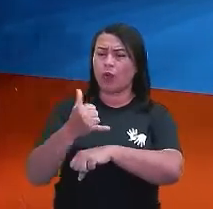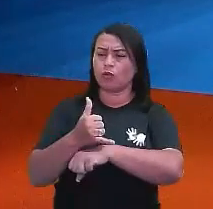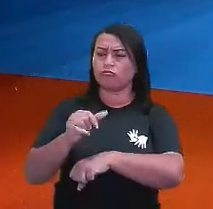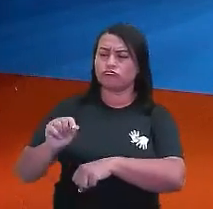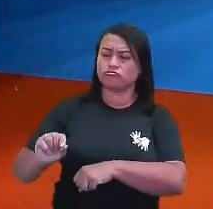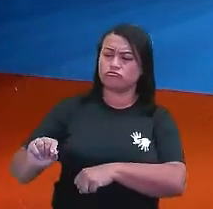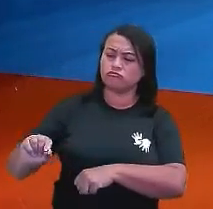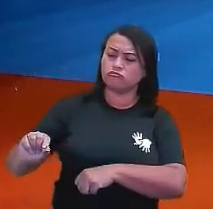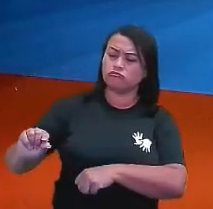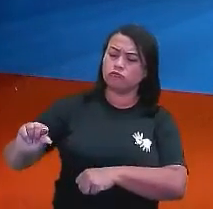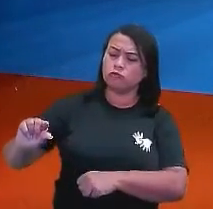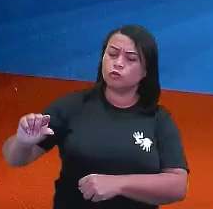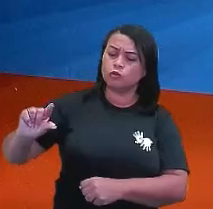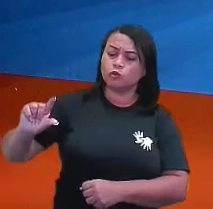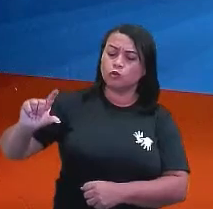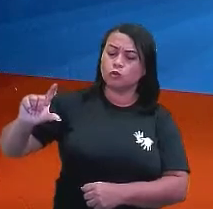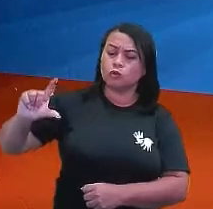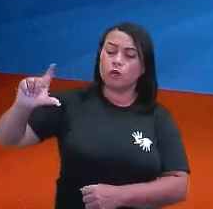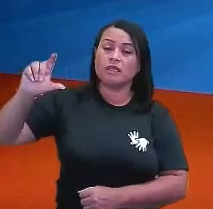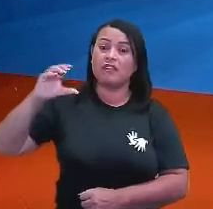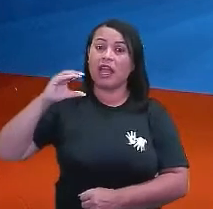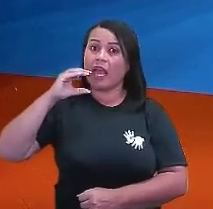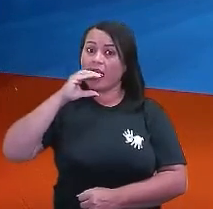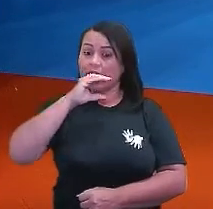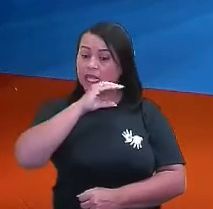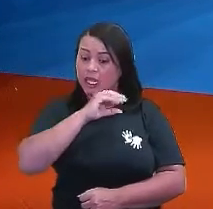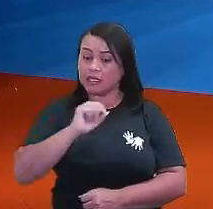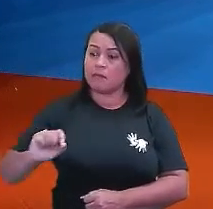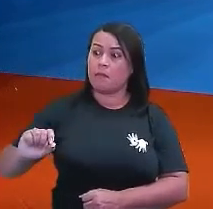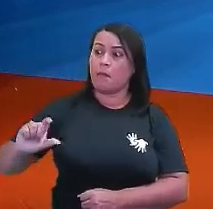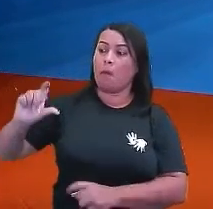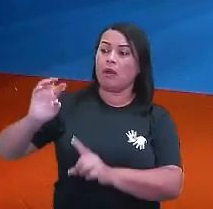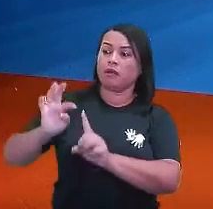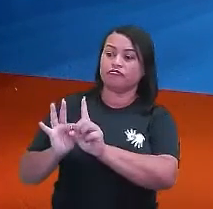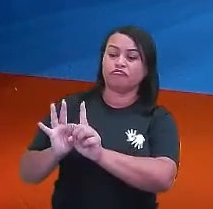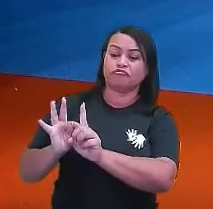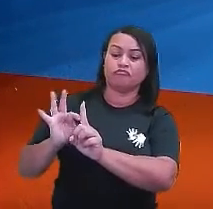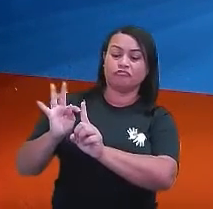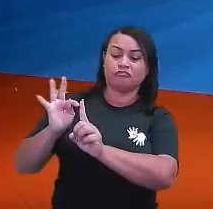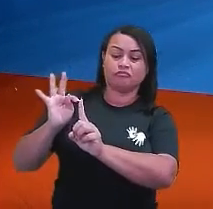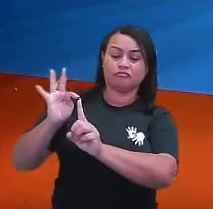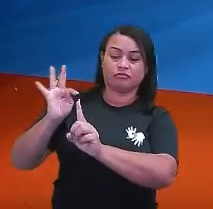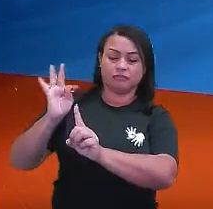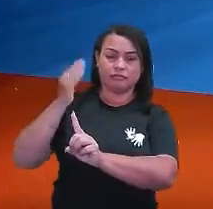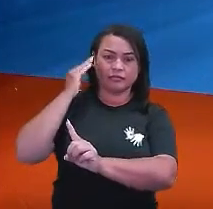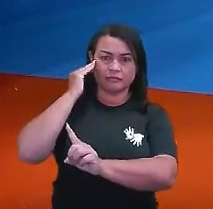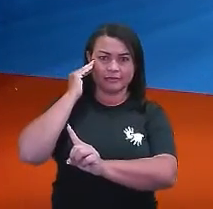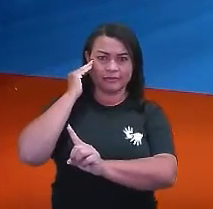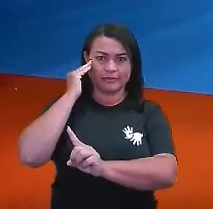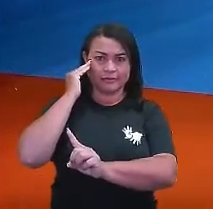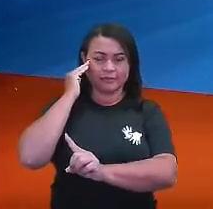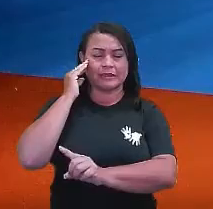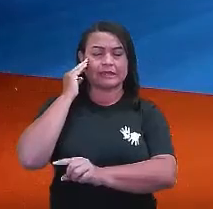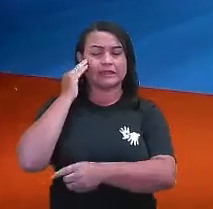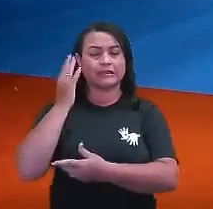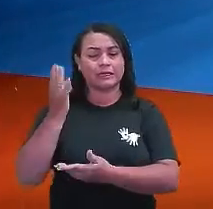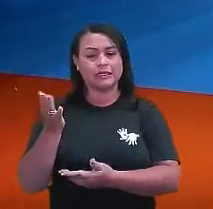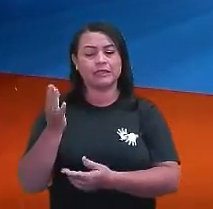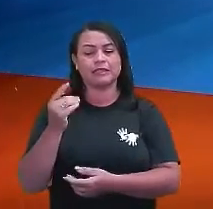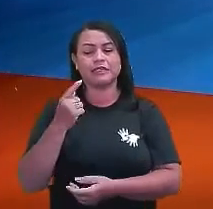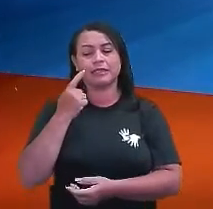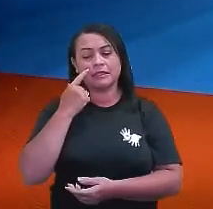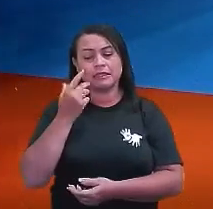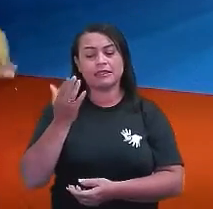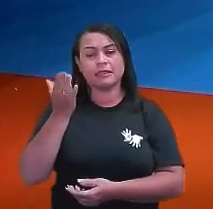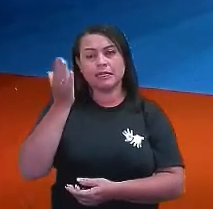gente, que quanto mais quente o ambiente, mais vai se expandindo e vai subindo a temperatura. Então, é assim que